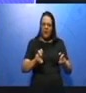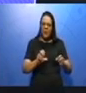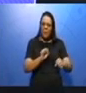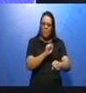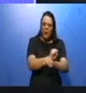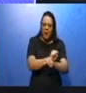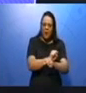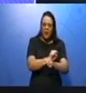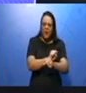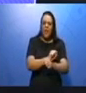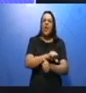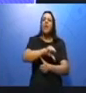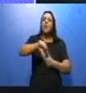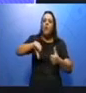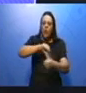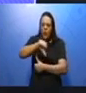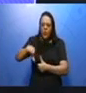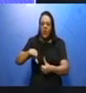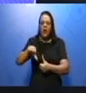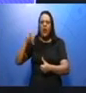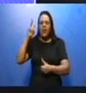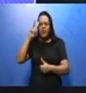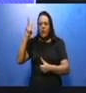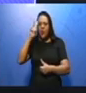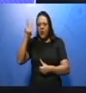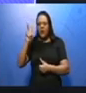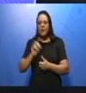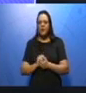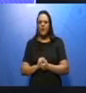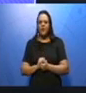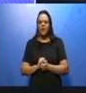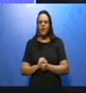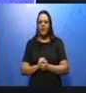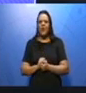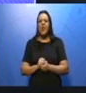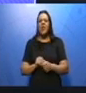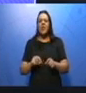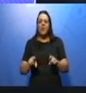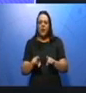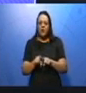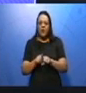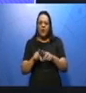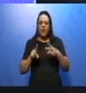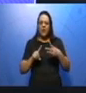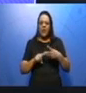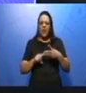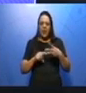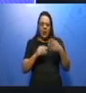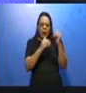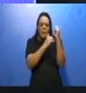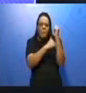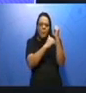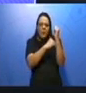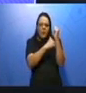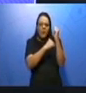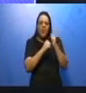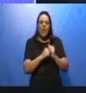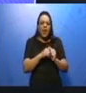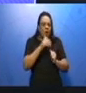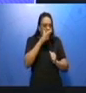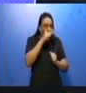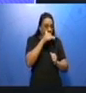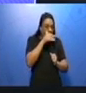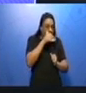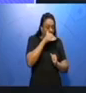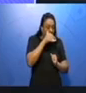instigado a descobrir, para ele falar de outro assunto. Mistério, né? Algo curioso, algo que desperta aí a